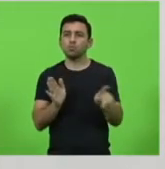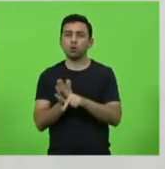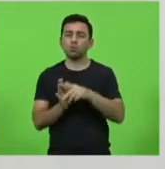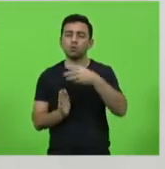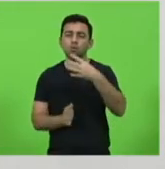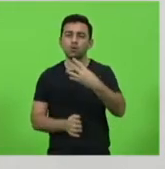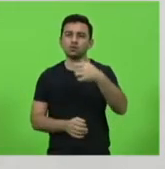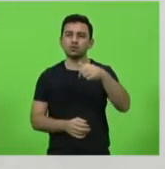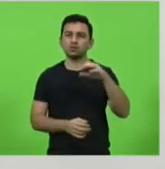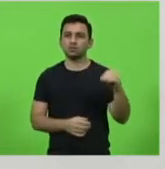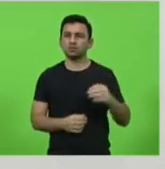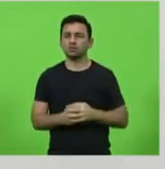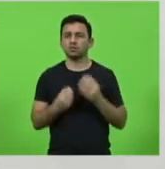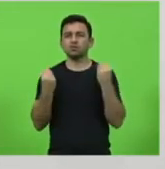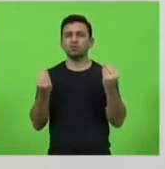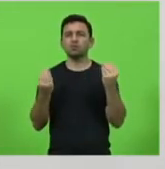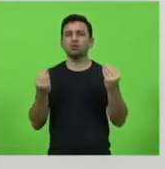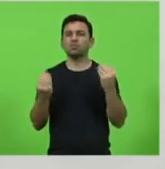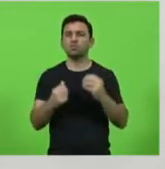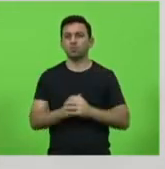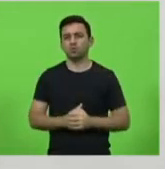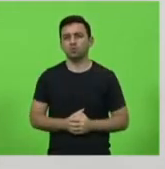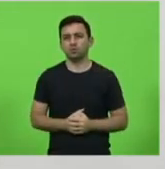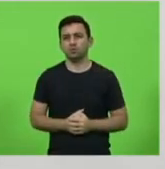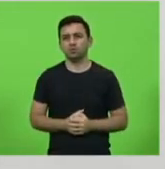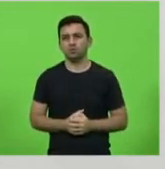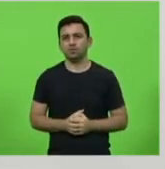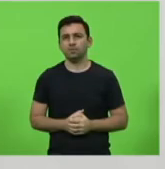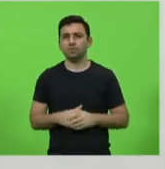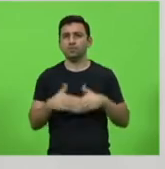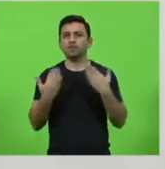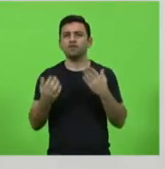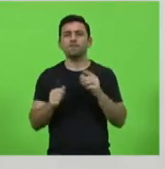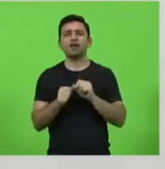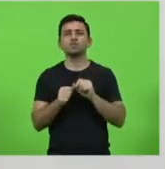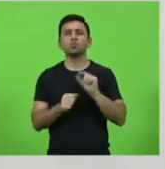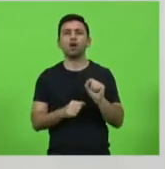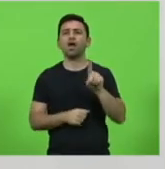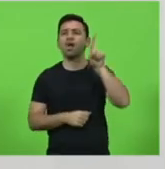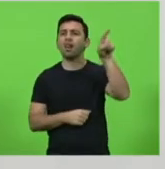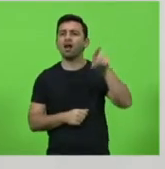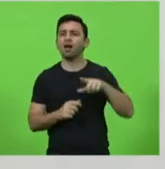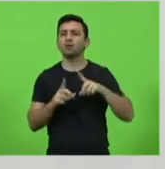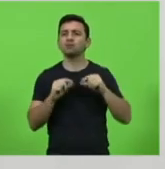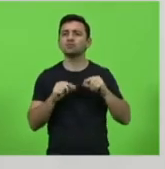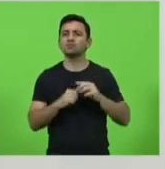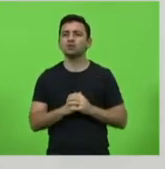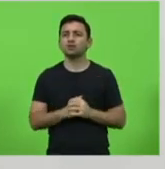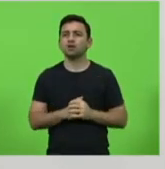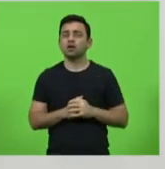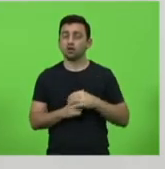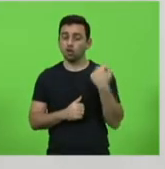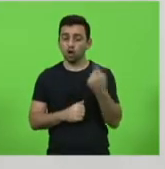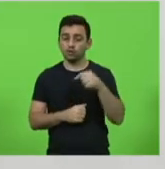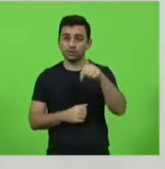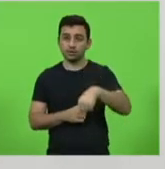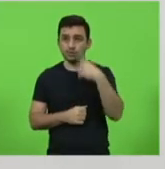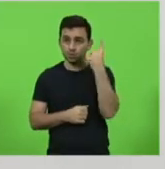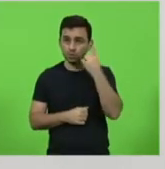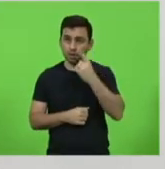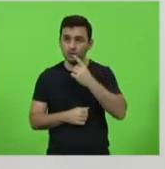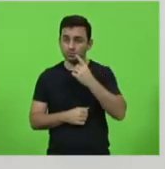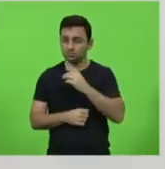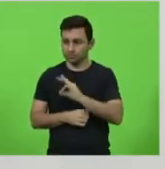470. Pelo amor de Deus! Estão fazendo o que lá? Enquanto nós, deputado Ismael, aqui